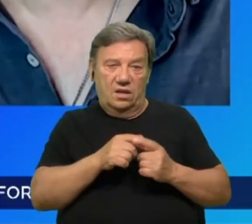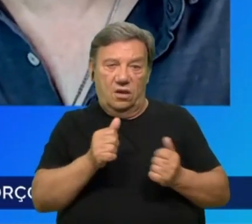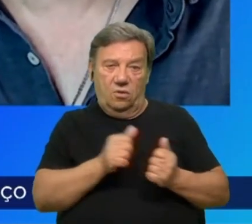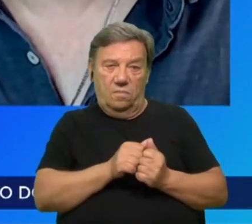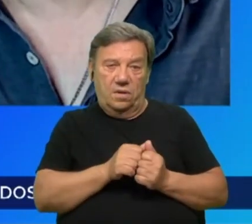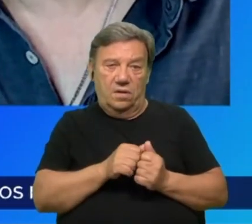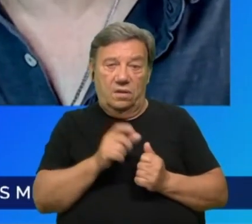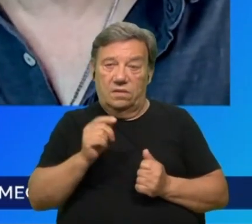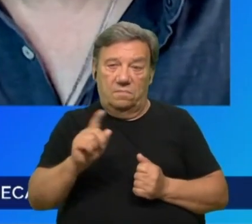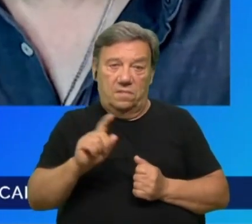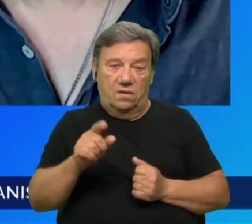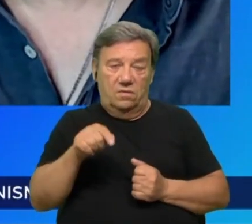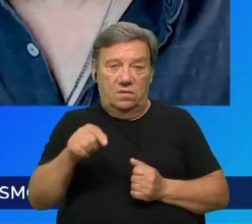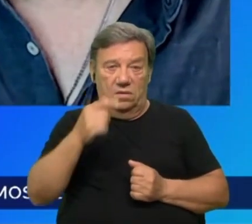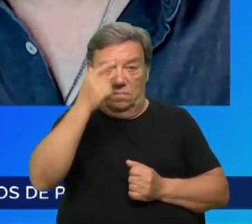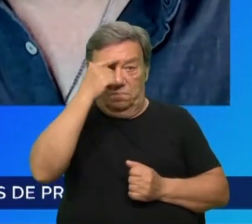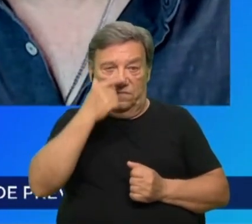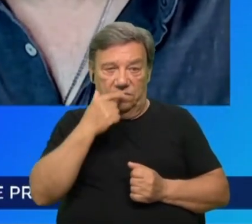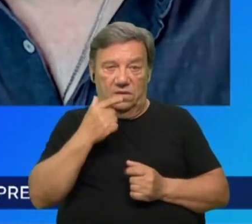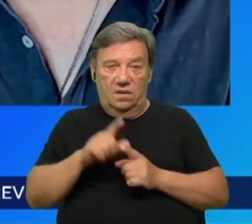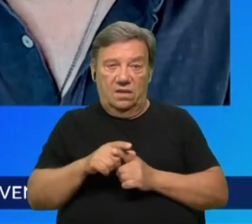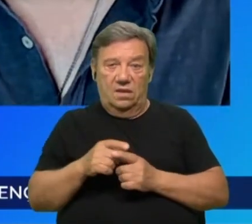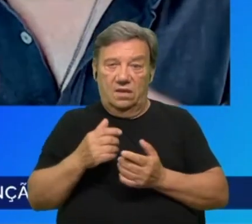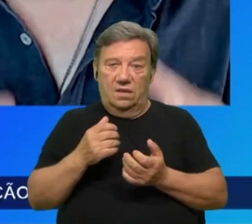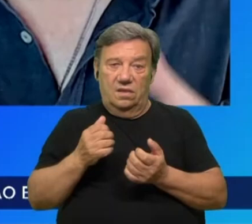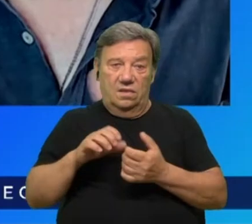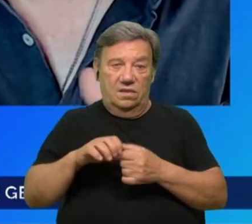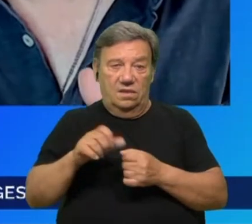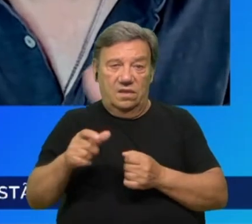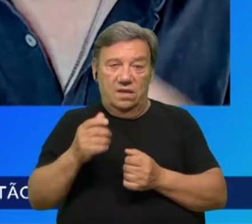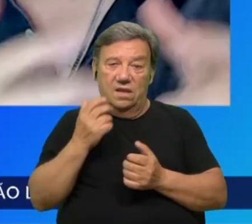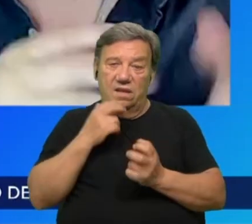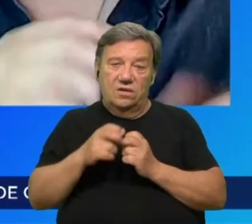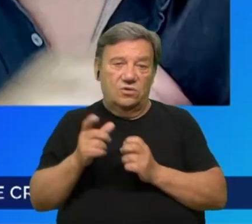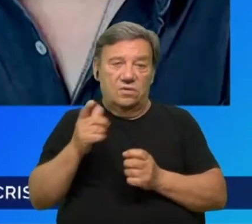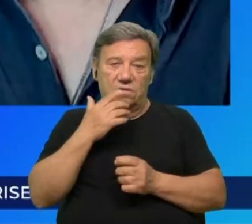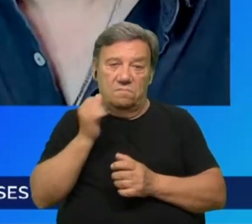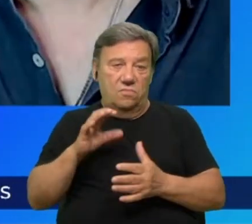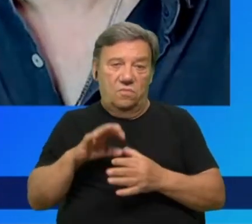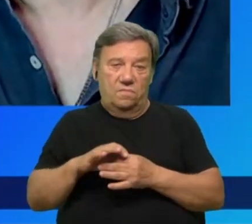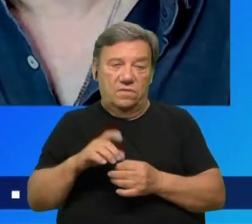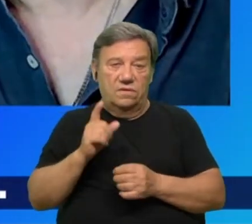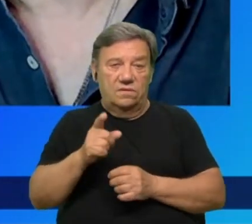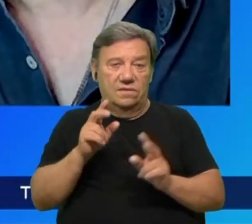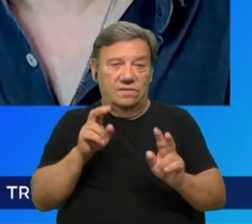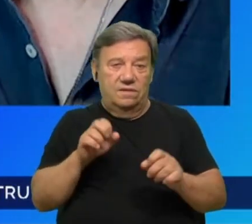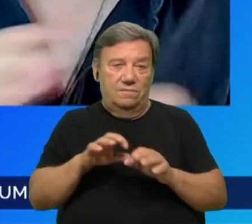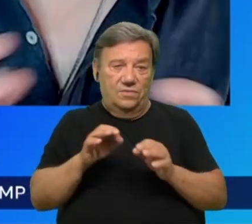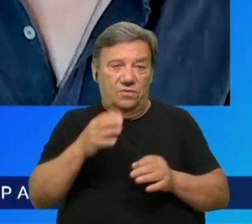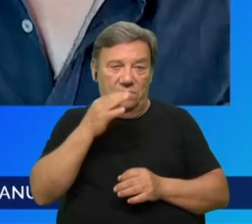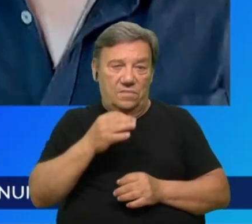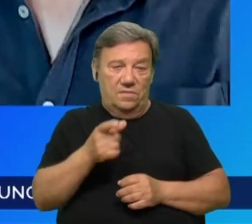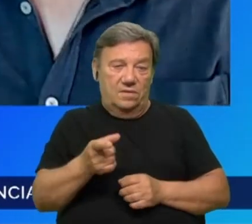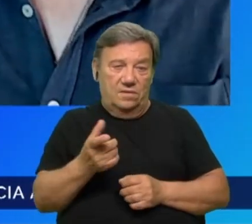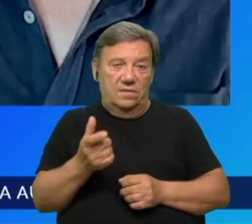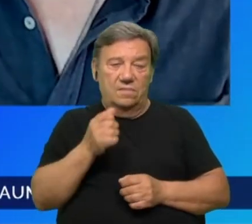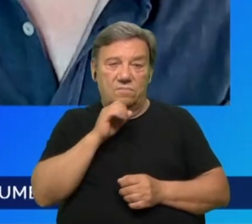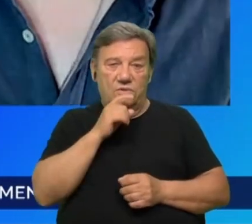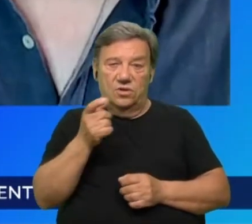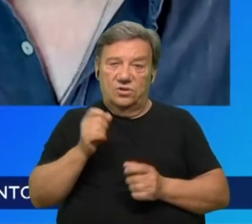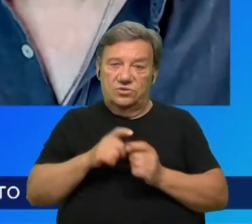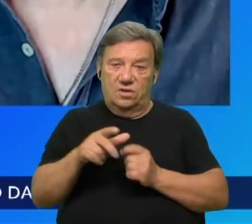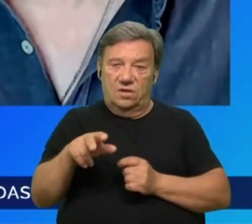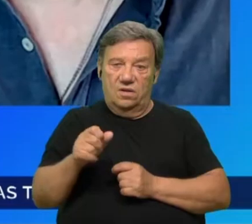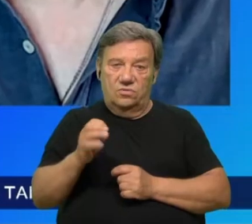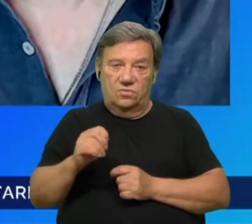Também não. Esse perfil de distribuição de energias também não é compatível com esse tipo de comportamento. Será que é uma estrela de